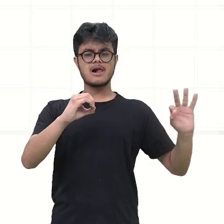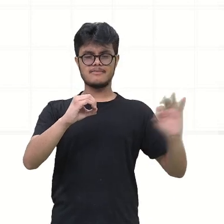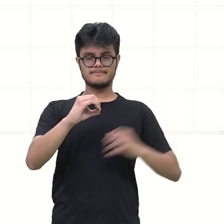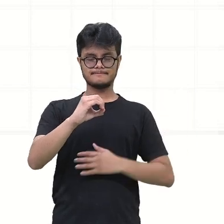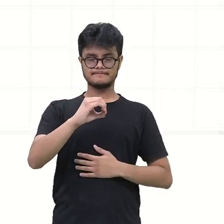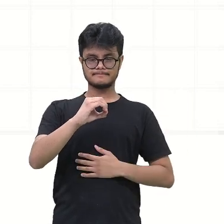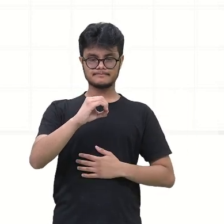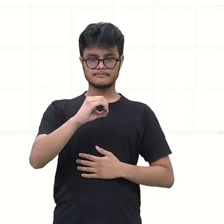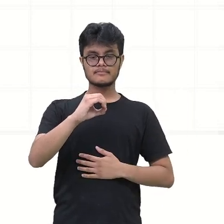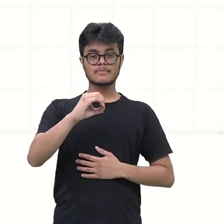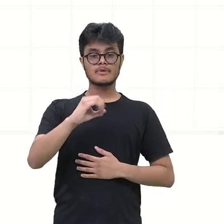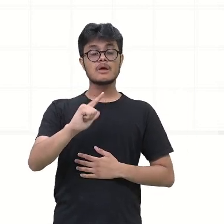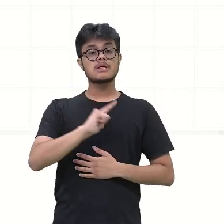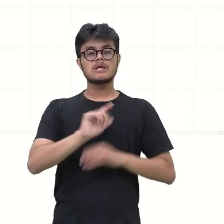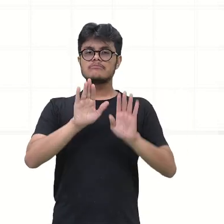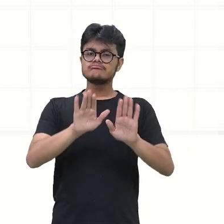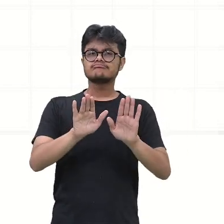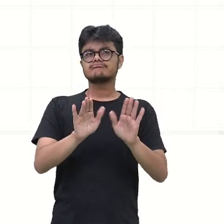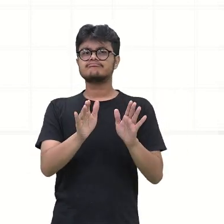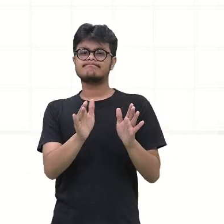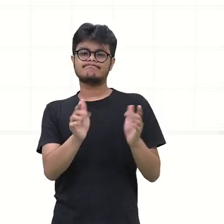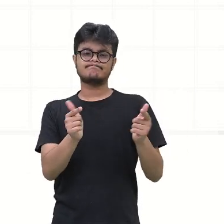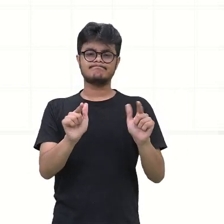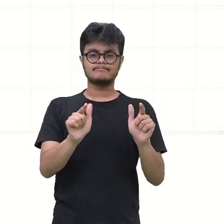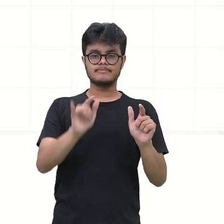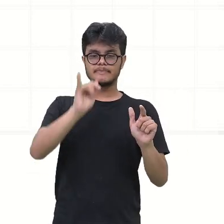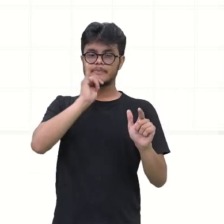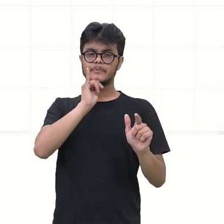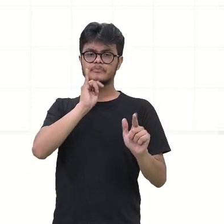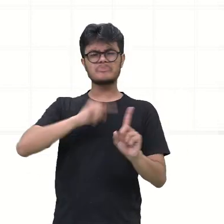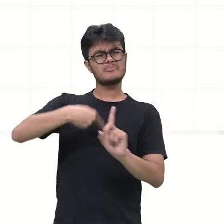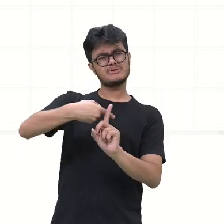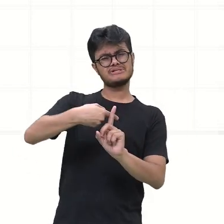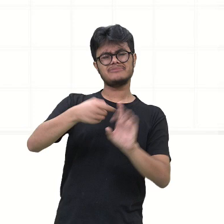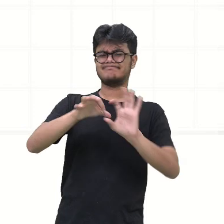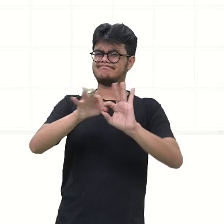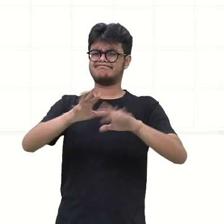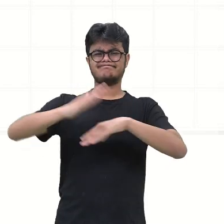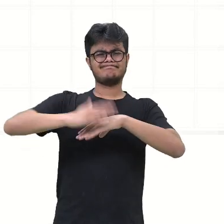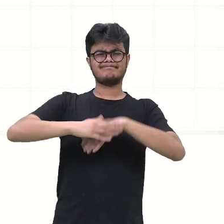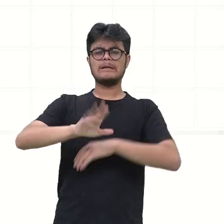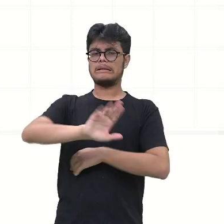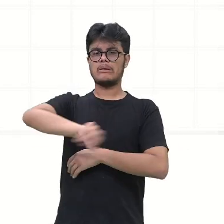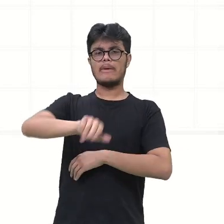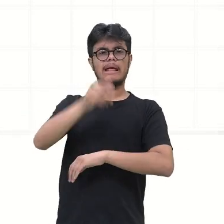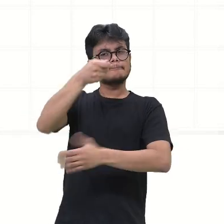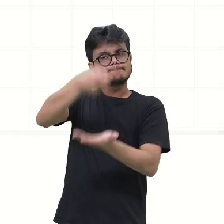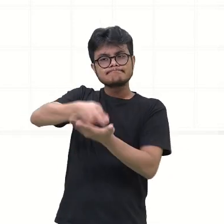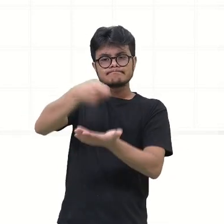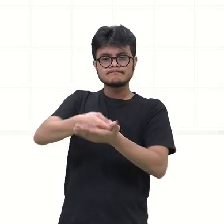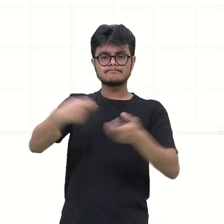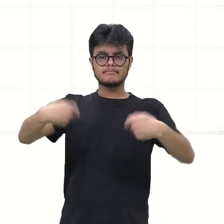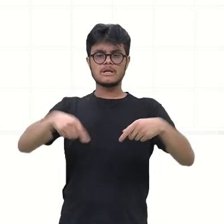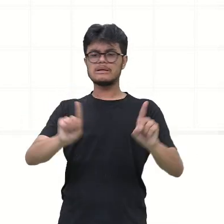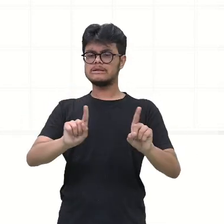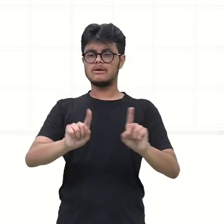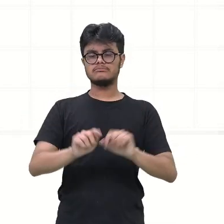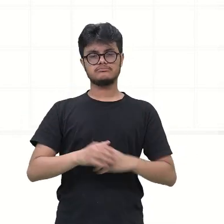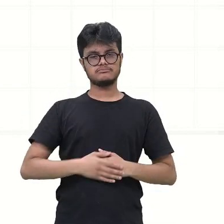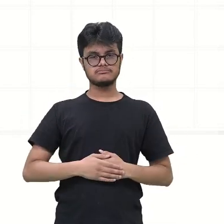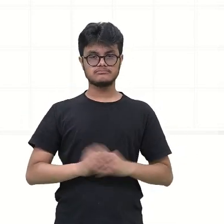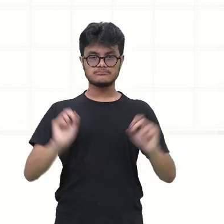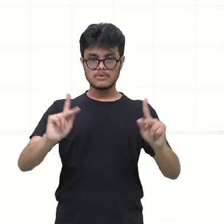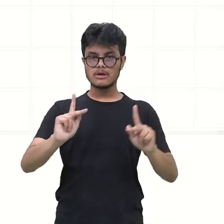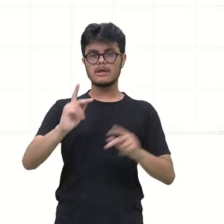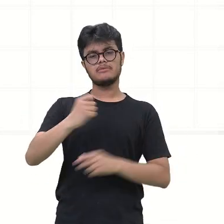fica subjetivo colocar ou não o sinal de positivo, né? Não é obrigatório aparecer os